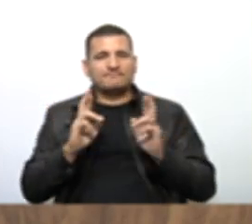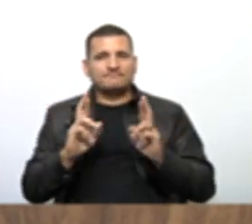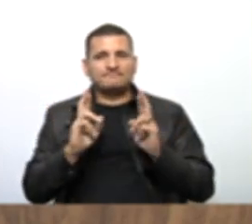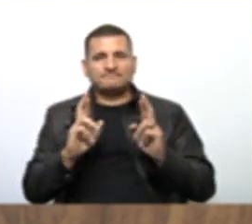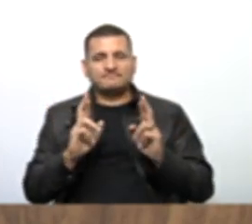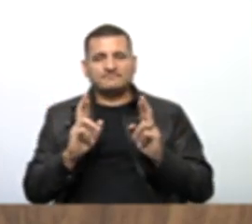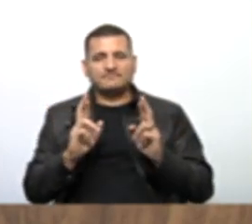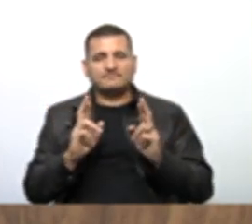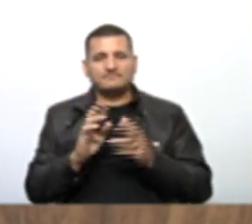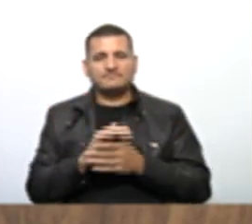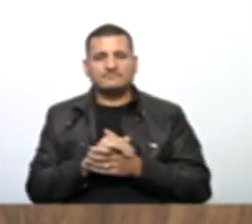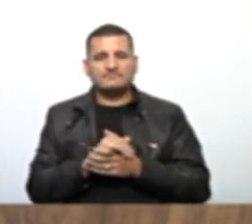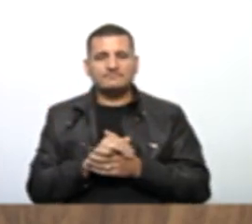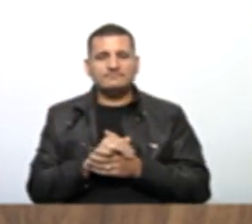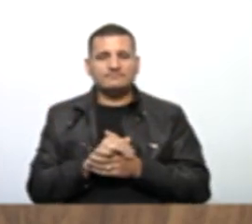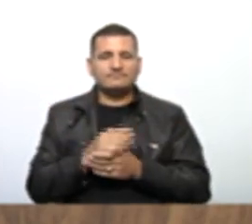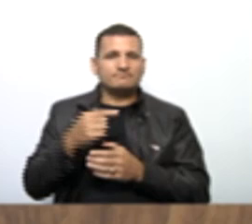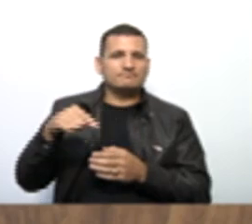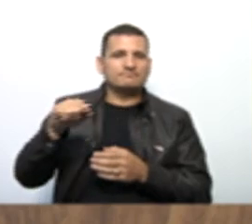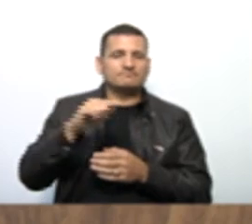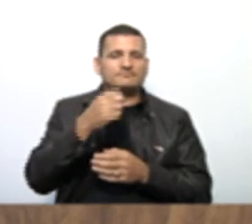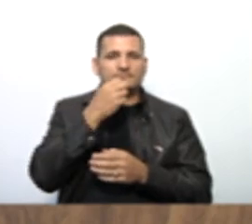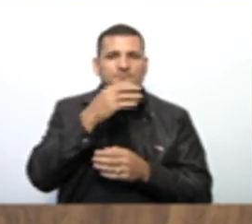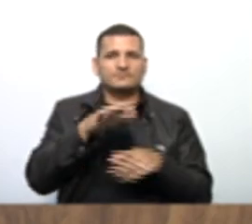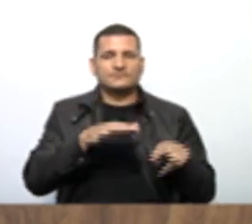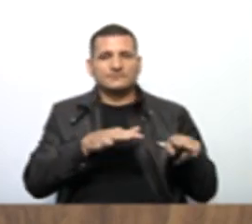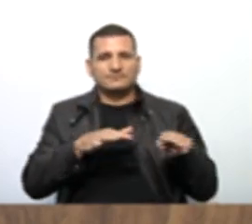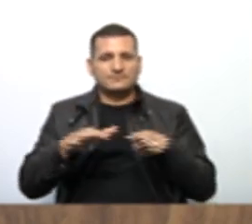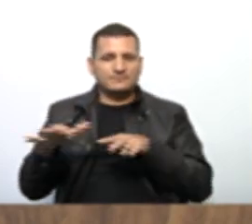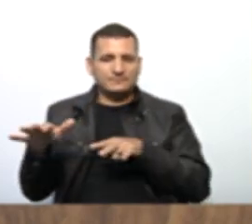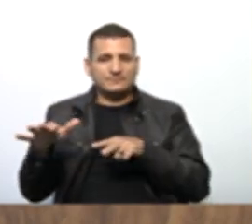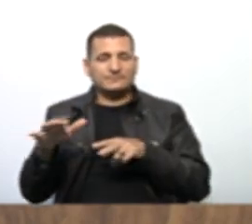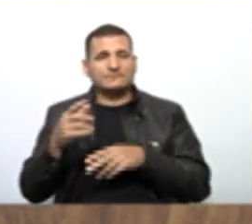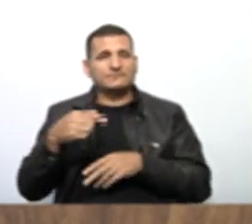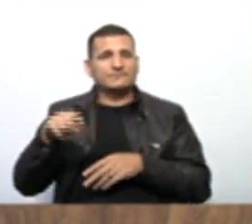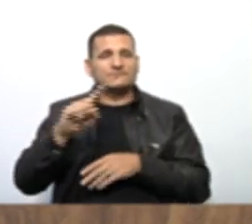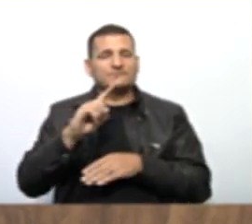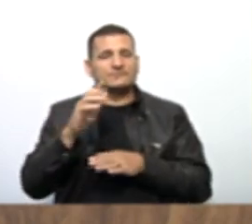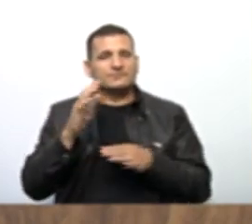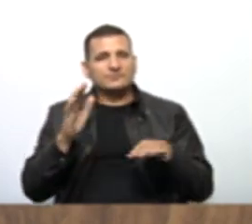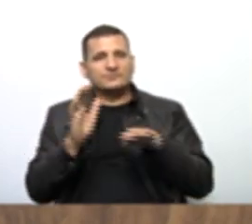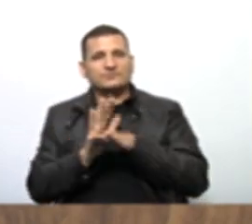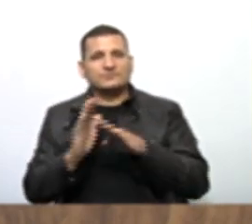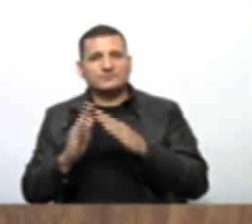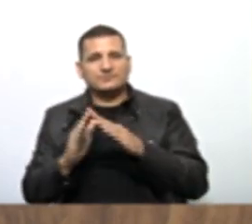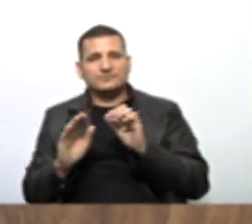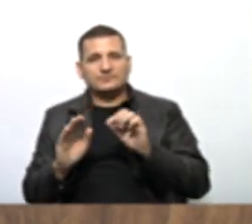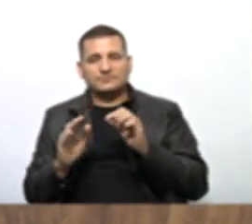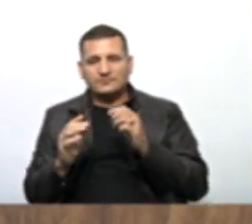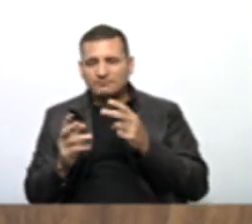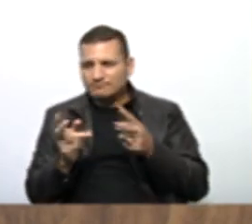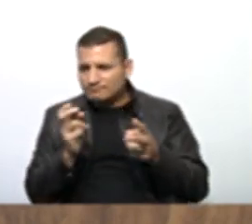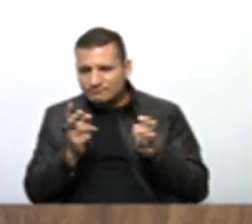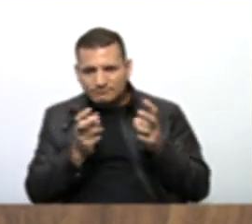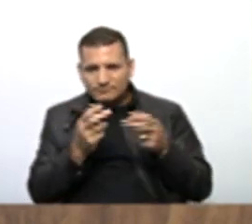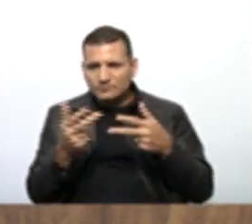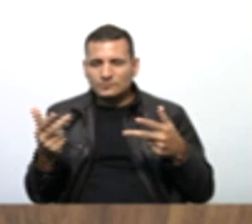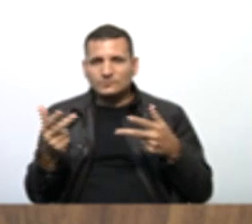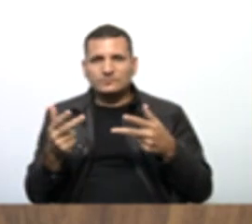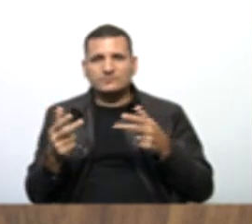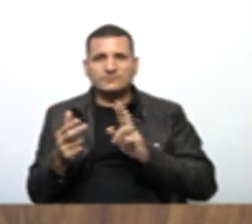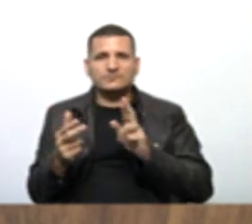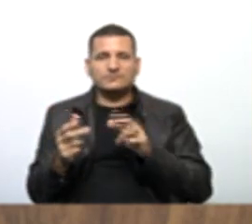aí que vocês tenham uma boa semana e que vocês já chega em casa com esse olhar crítico né quem está fazendo aí